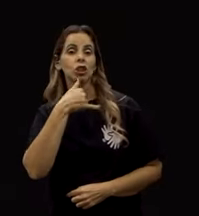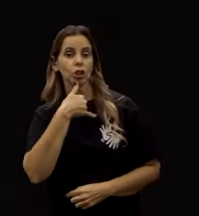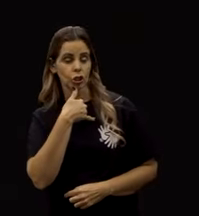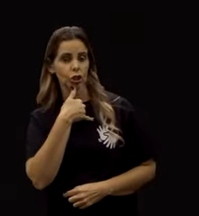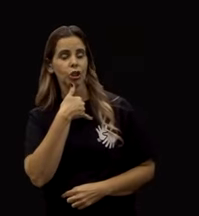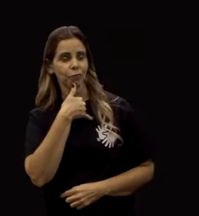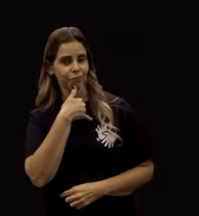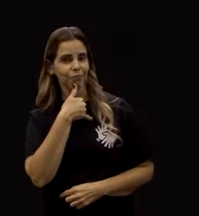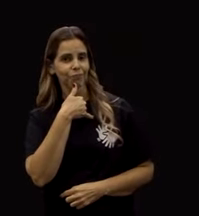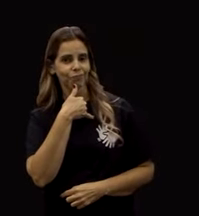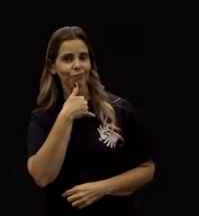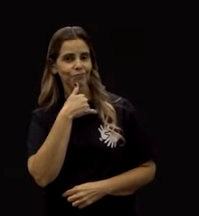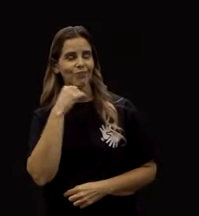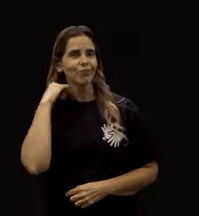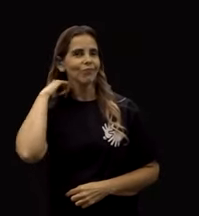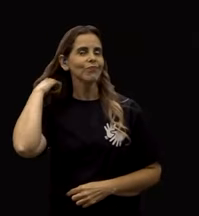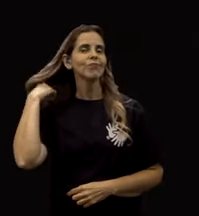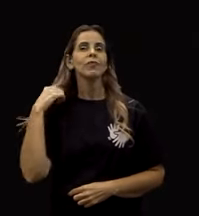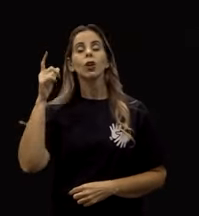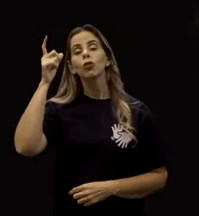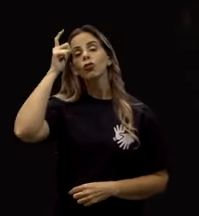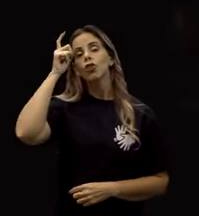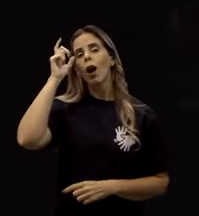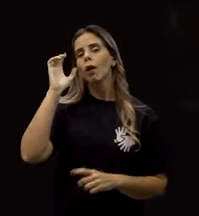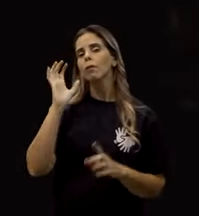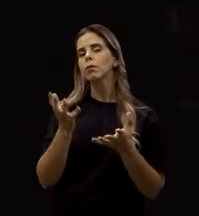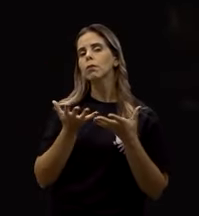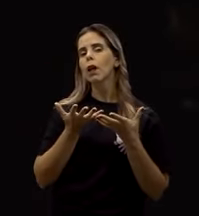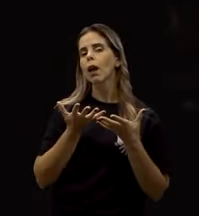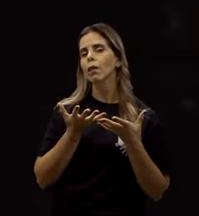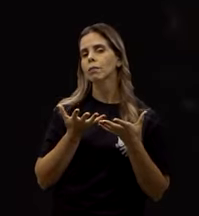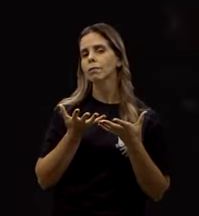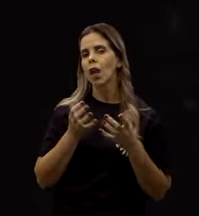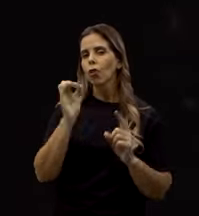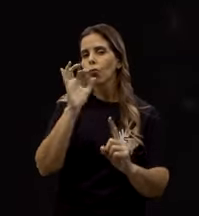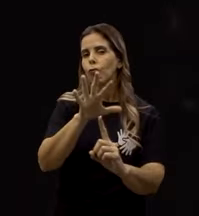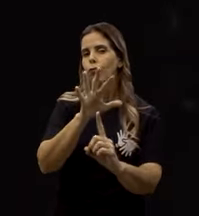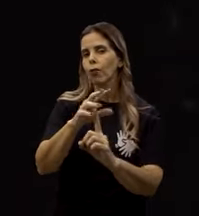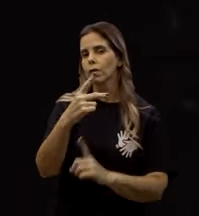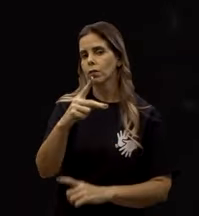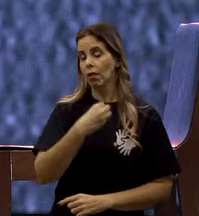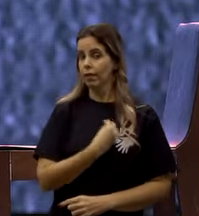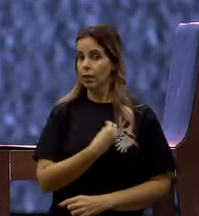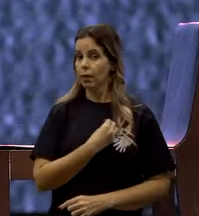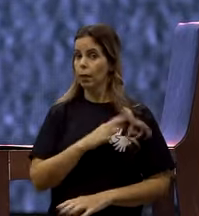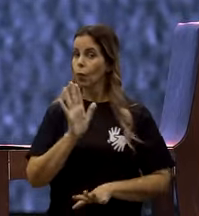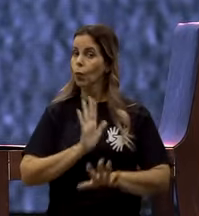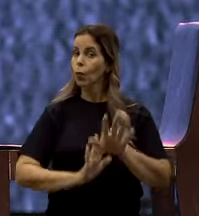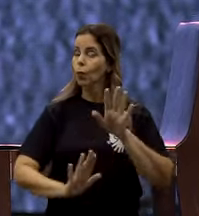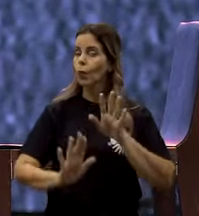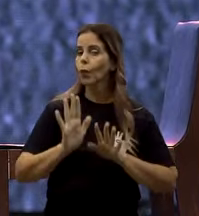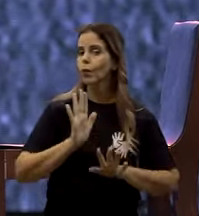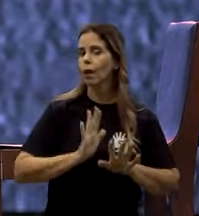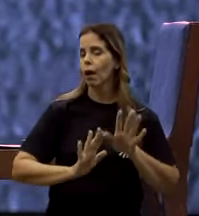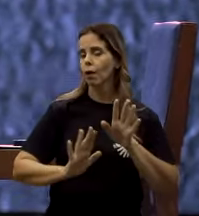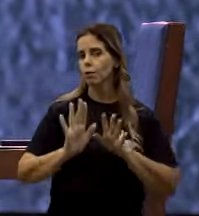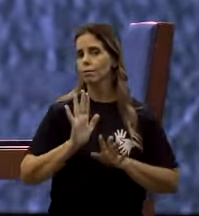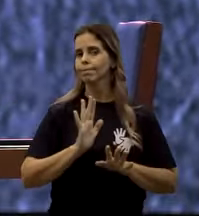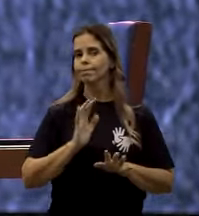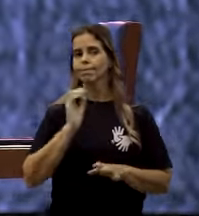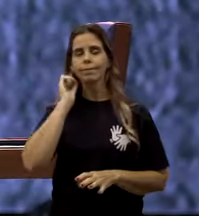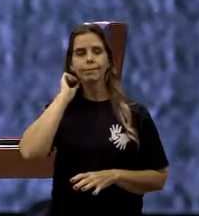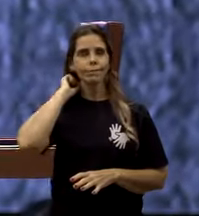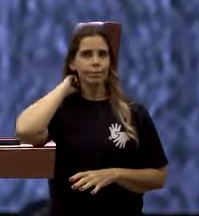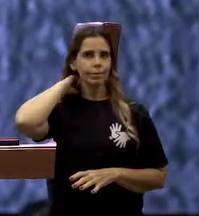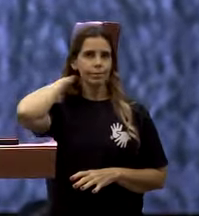quanto a nossa missão e quanto aos dons que Deus tem nos dado tome cuidado com isso se eu fosse você saí desse